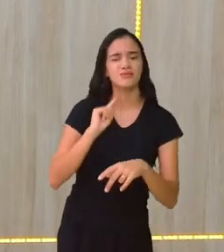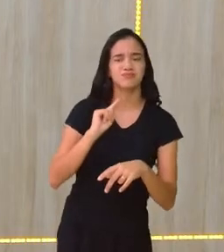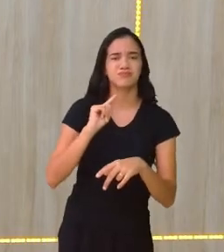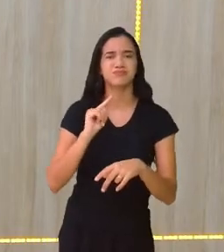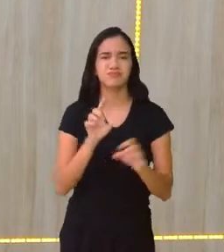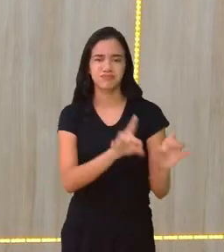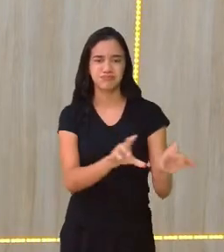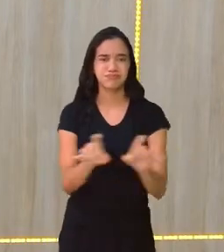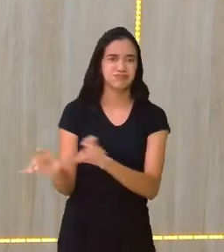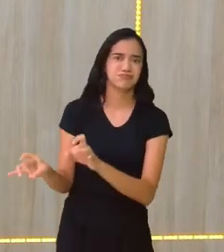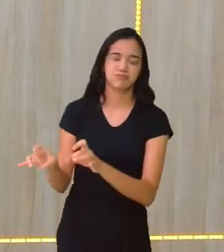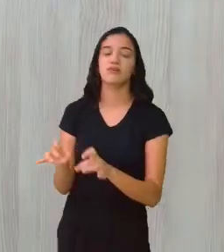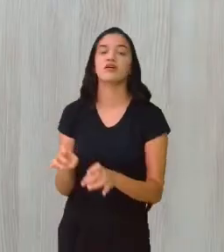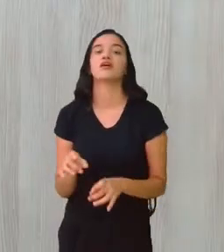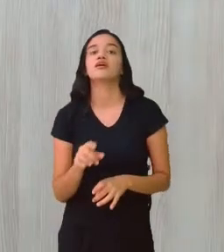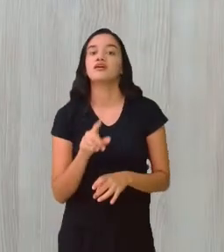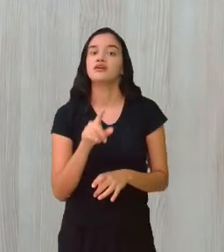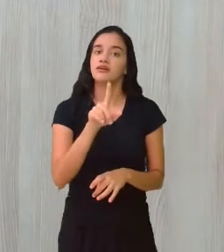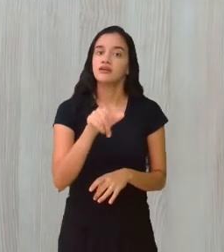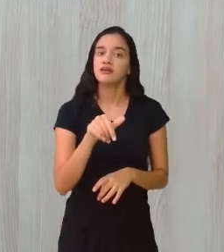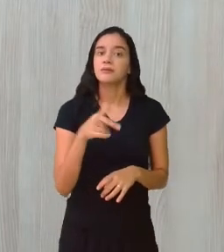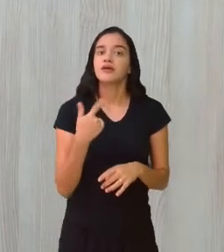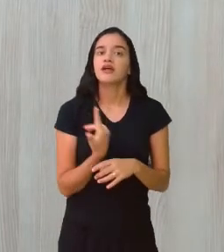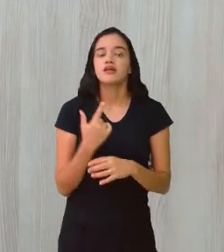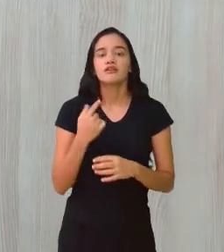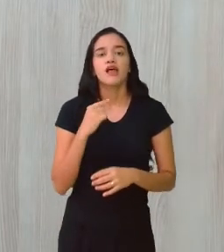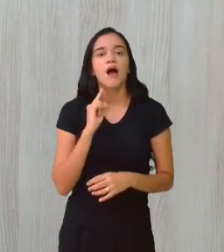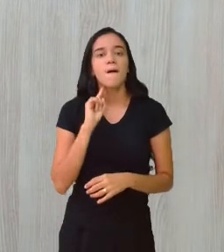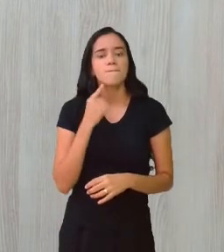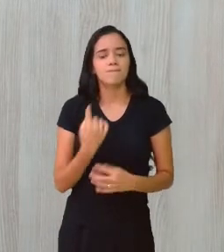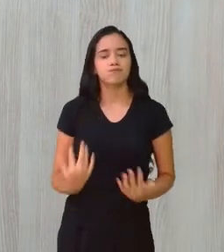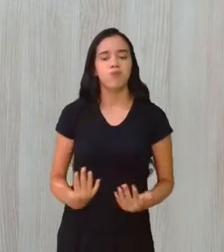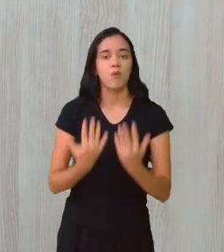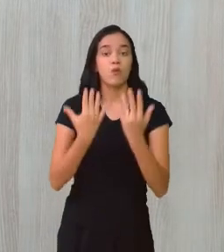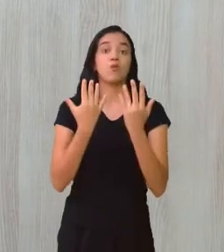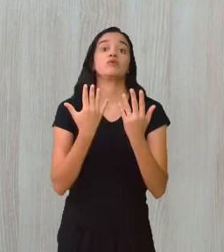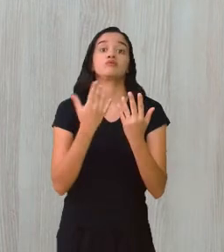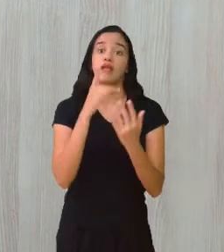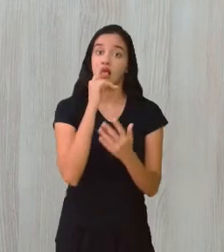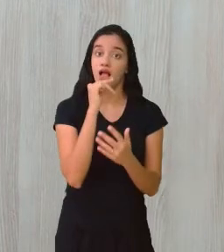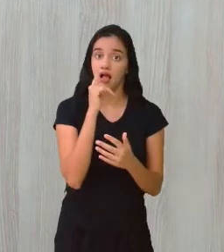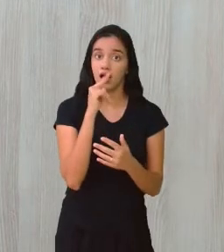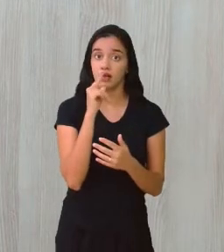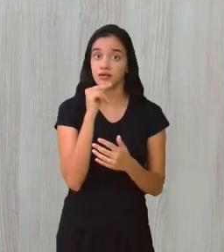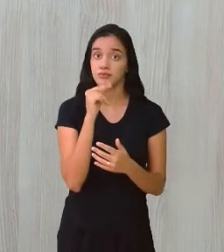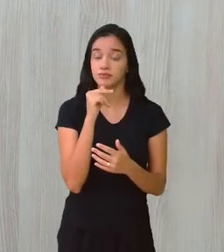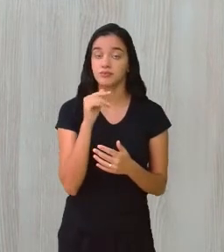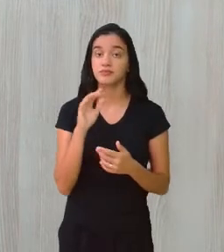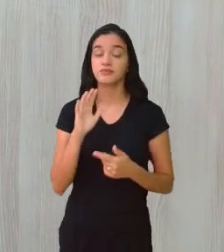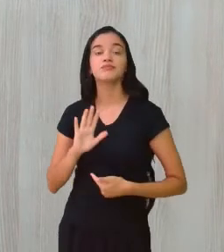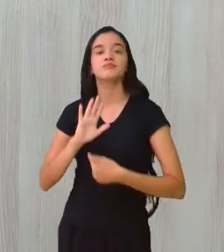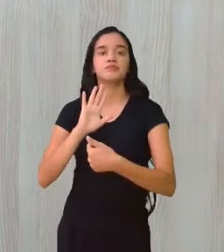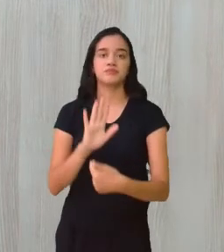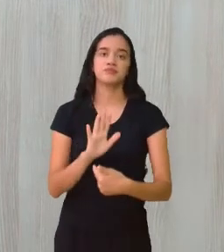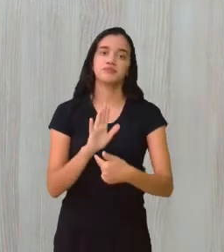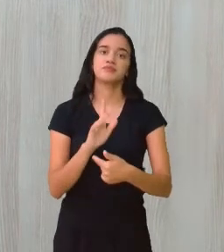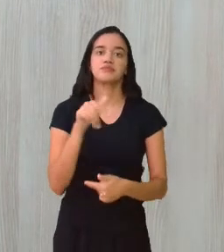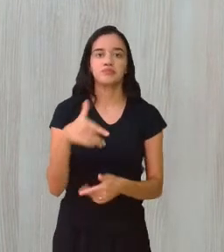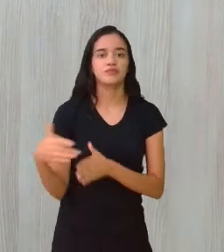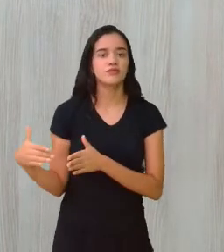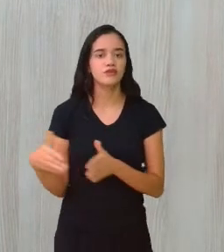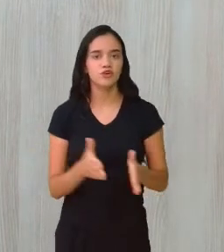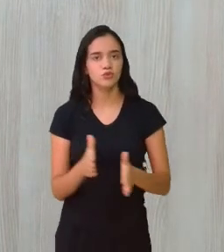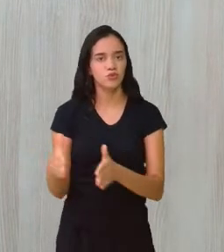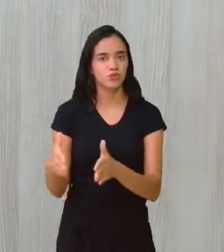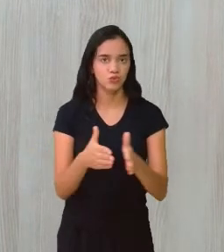né? Essa questão, né, da poluição hídrica e principalmente essa situação que a gente está colocando, né, dos rios